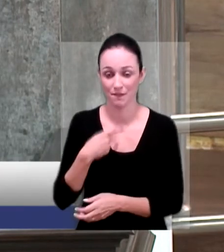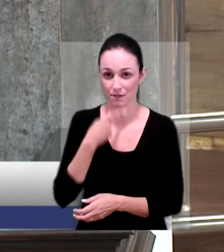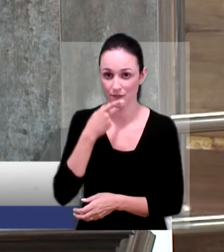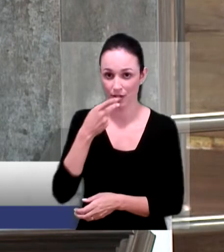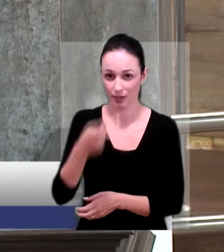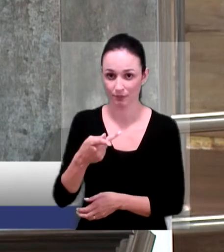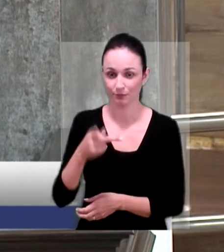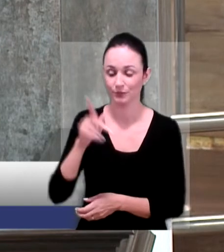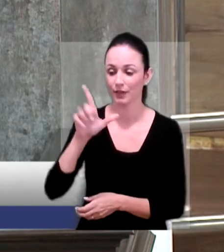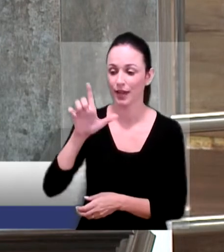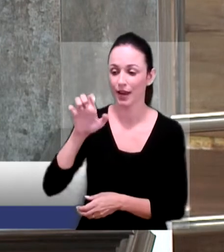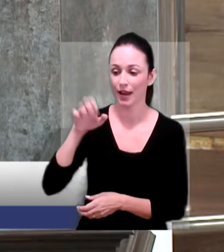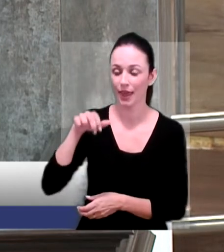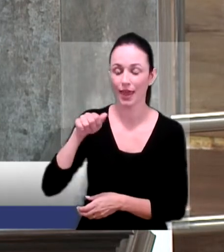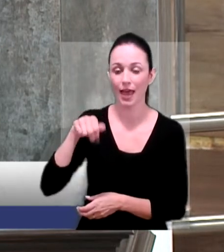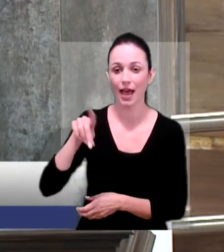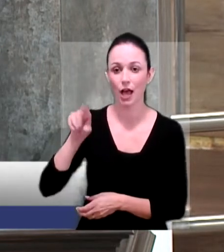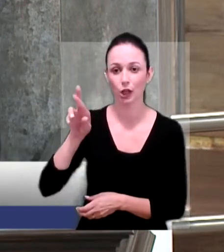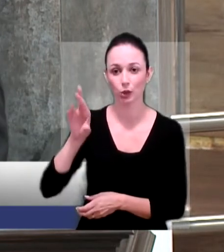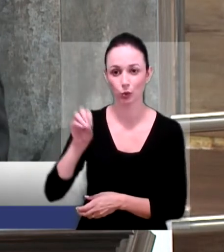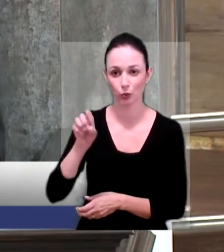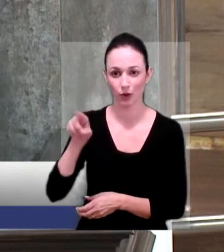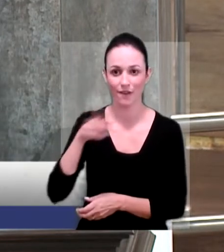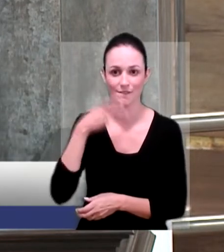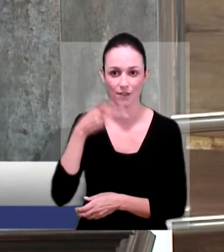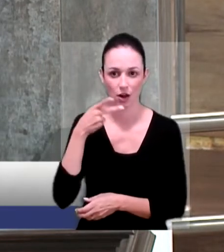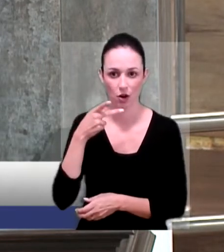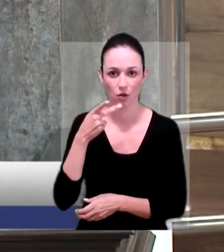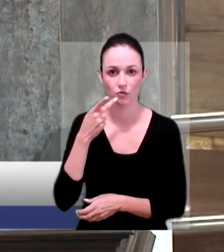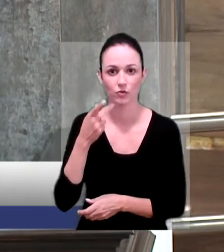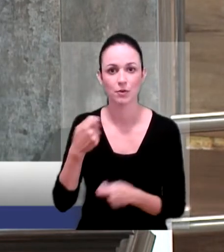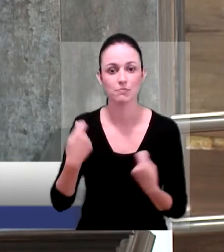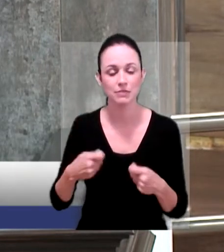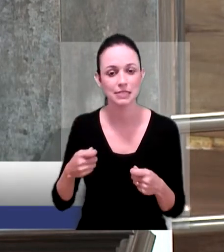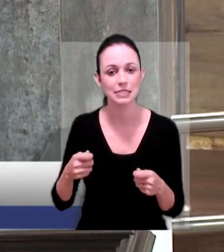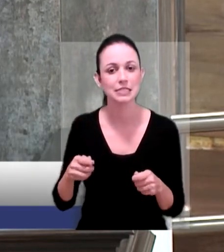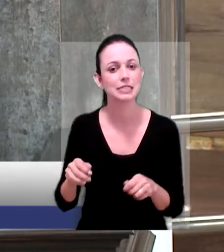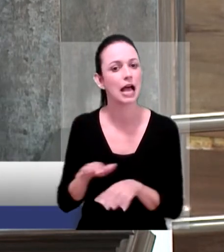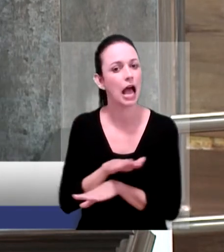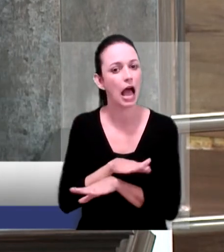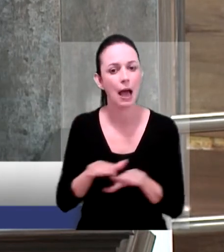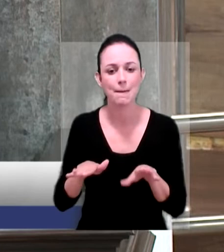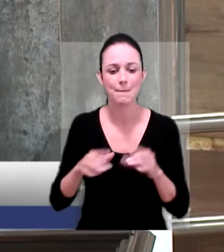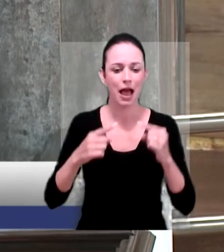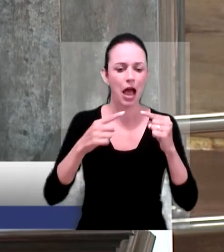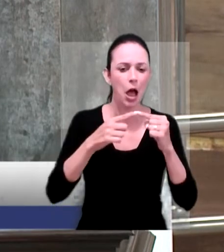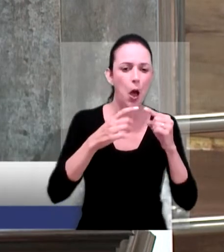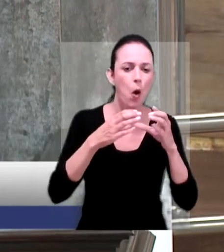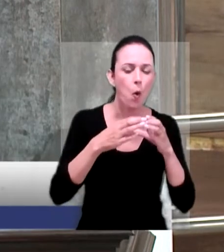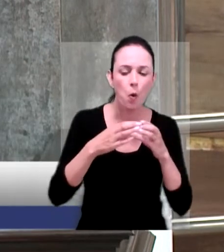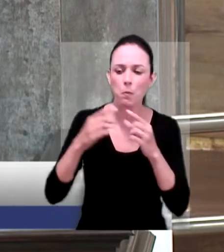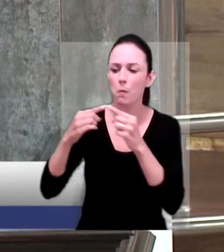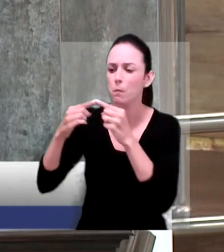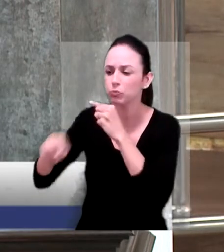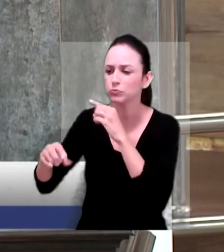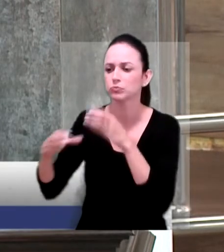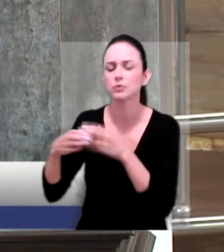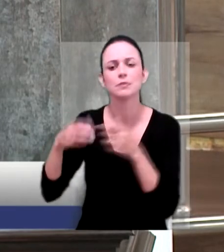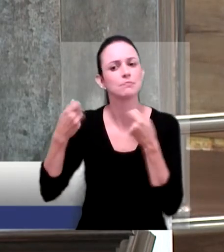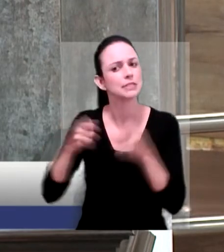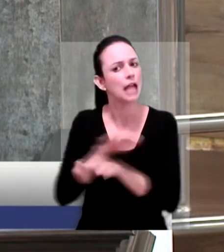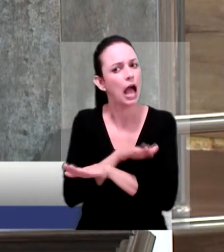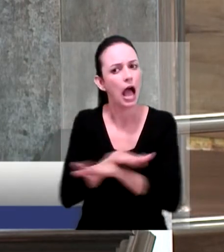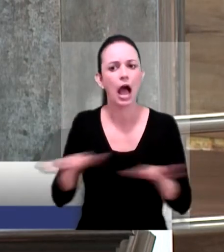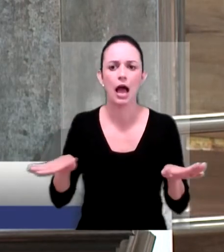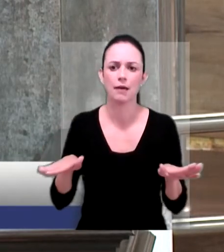é verdade. Tem que acabar esse negócio de posição e oposição. Tem que existir a partir de agora, desse